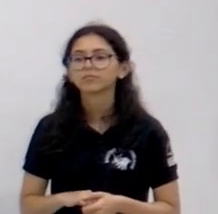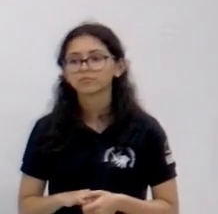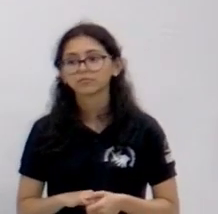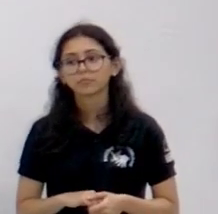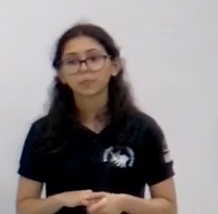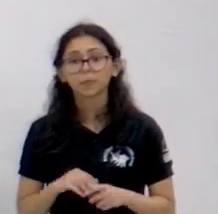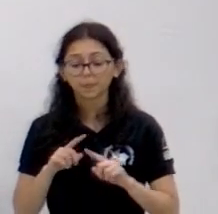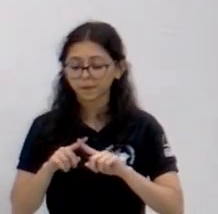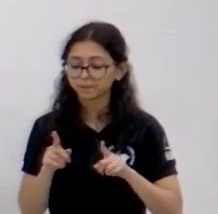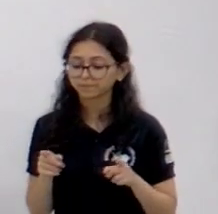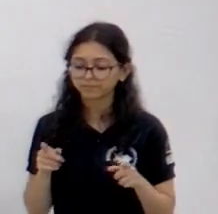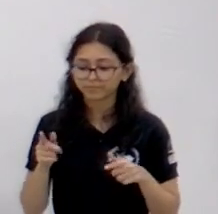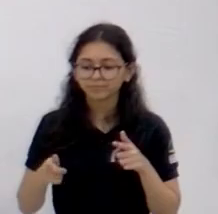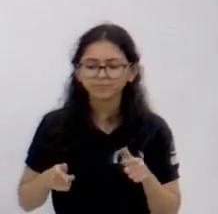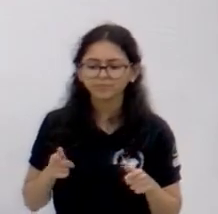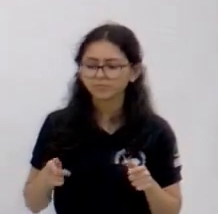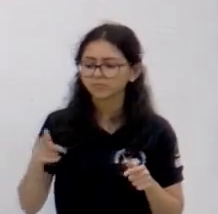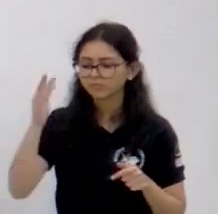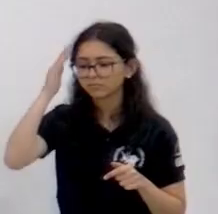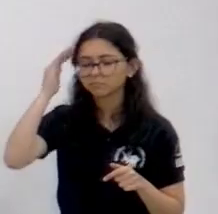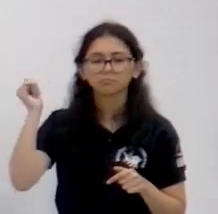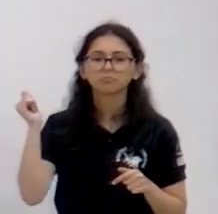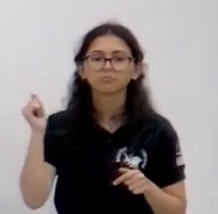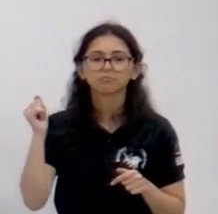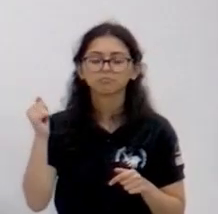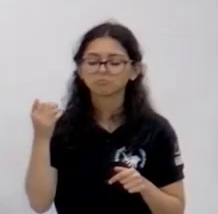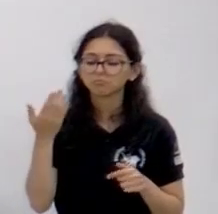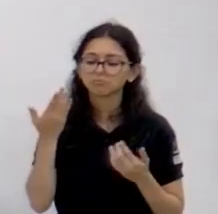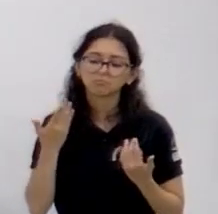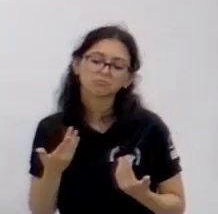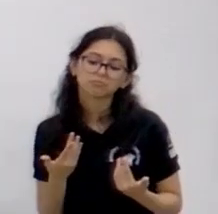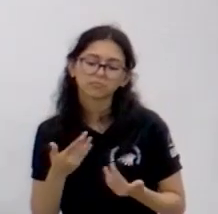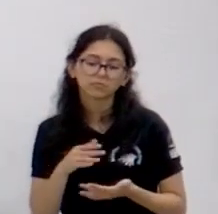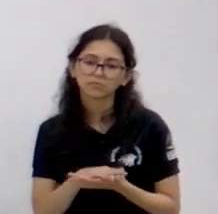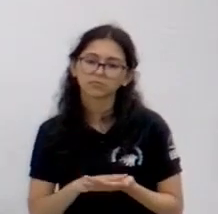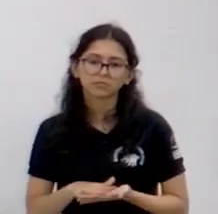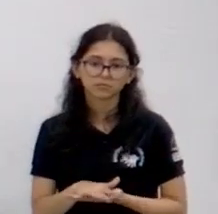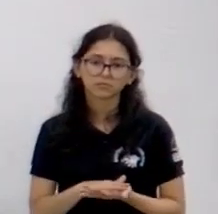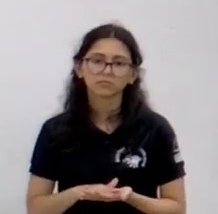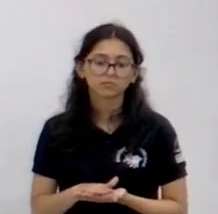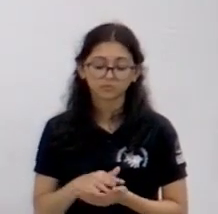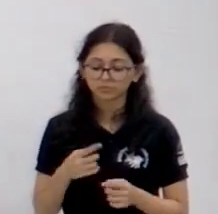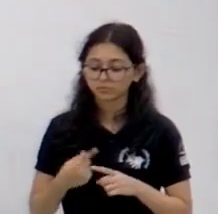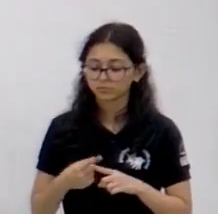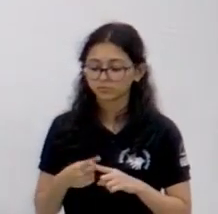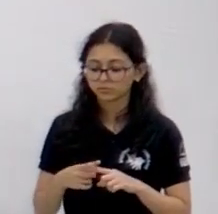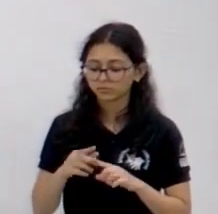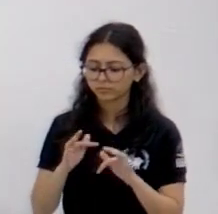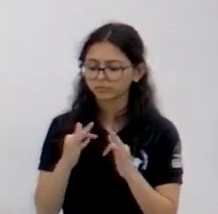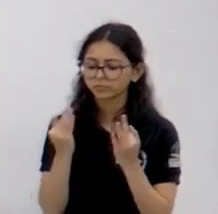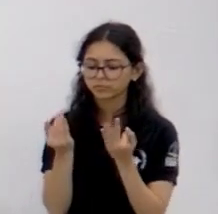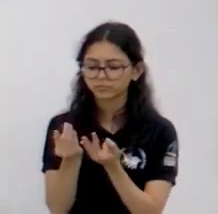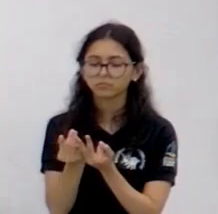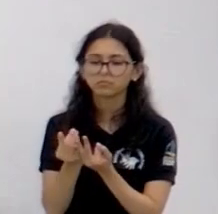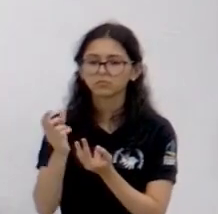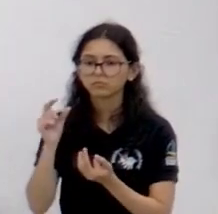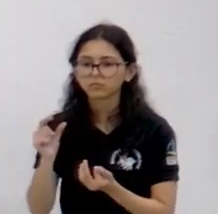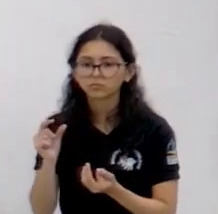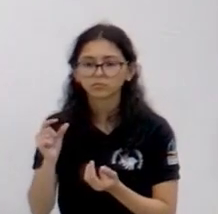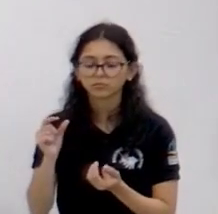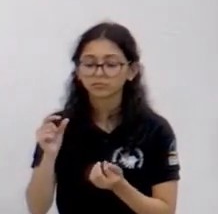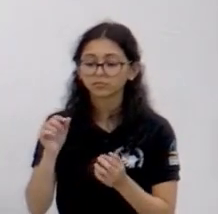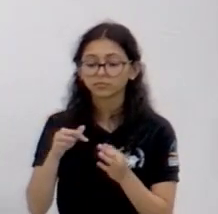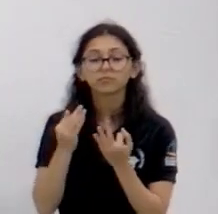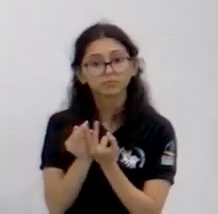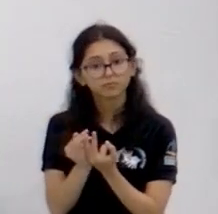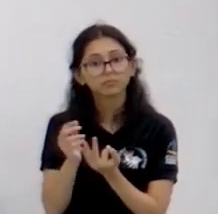da casa de meu pai, e a minha família é a menos importante aqui em Israel. Mas o Senhor está dizendo a nós: não é